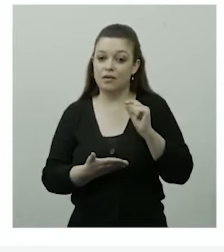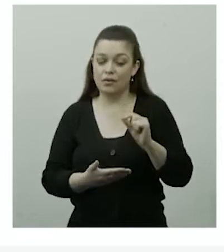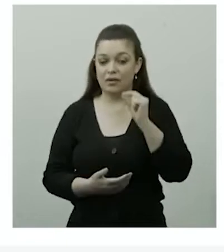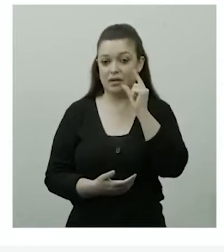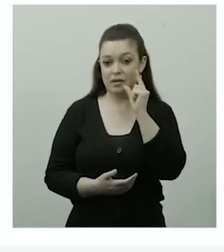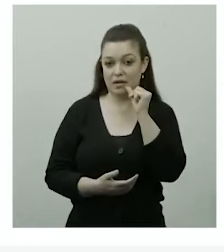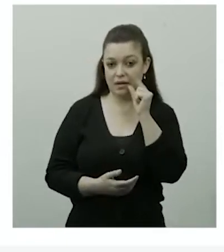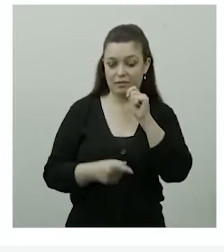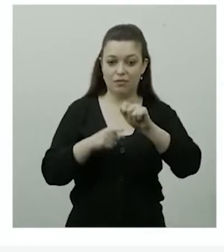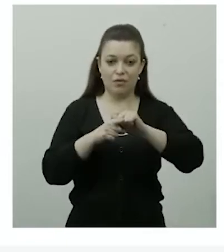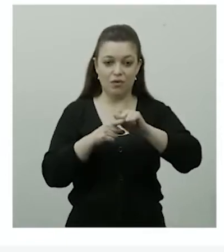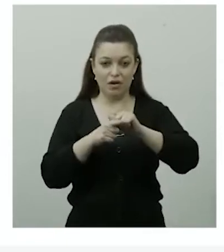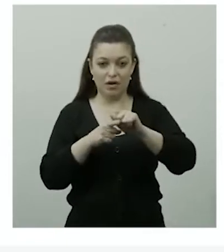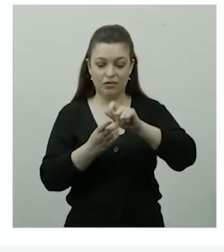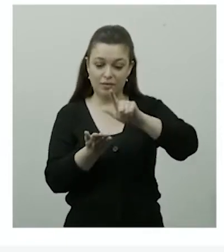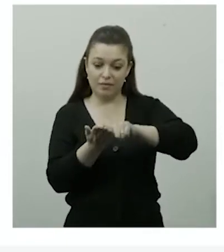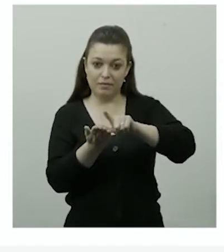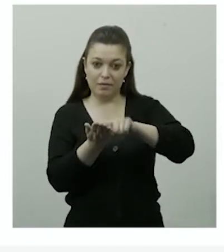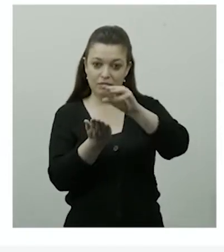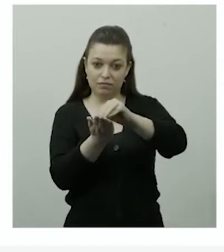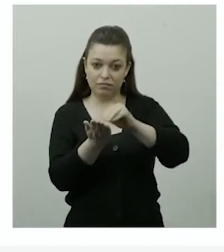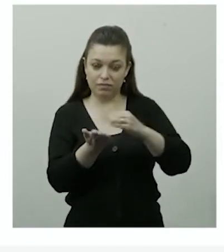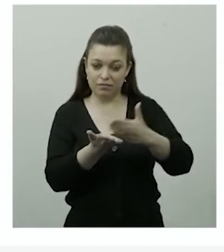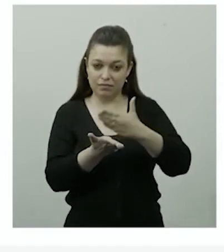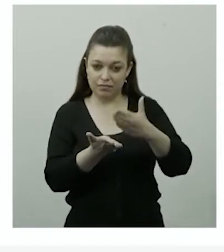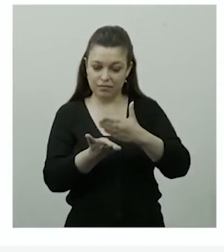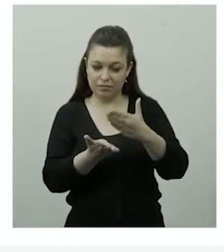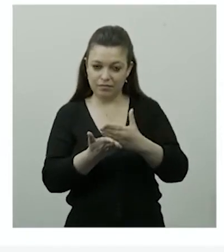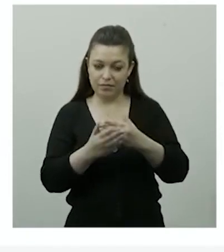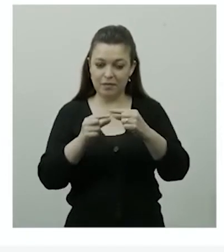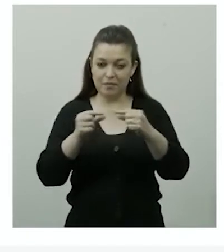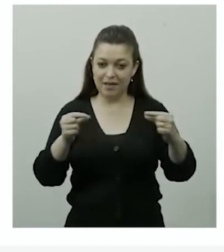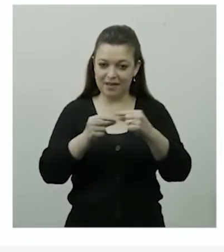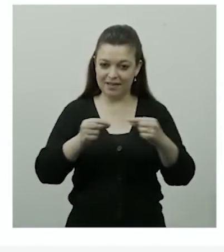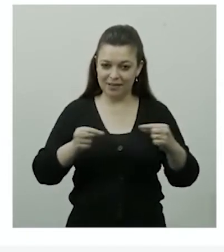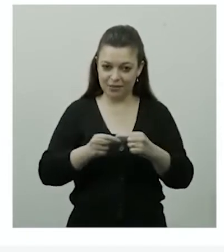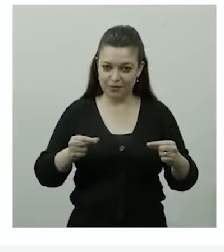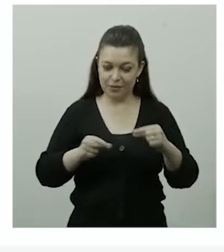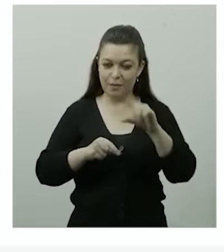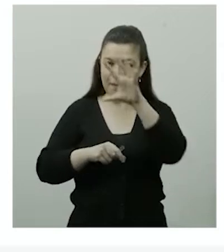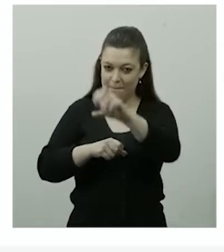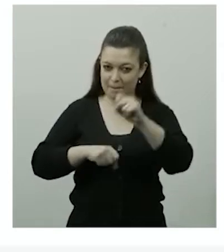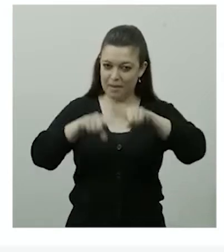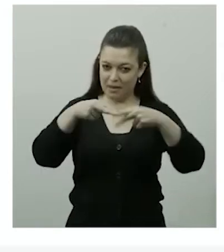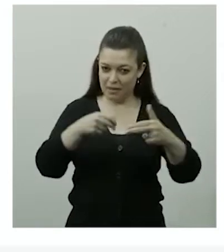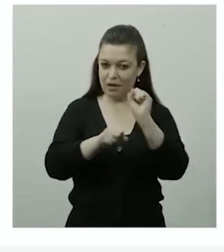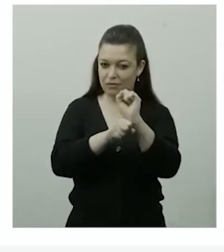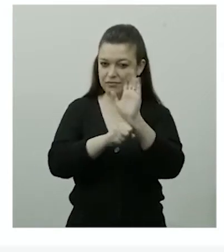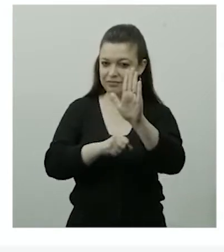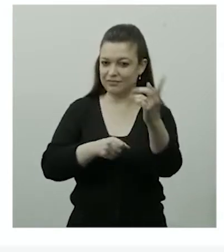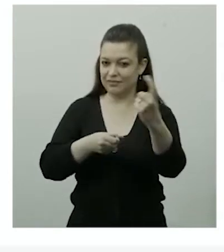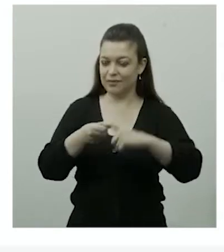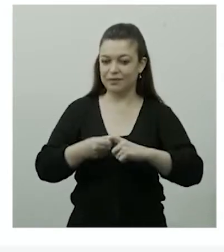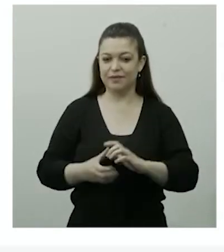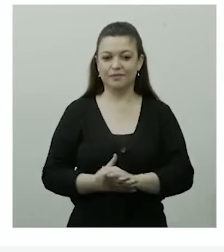lápis, borracha, caderno ou folha sulfite e palitos. Separem aí que a gente já volta.